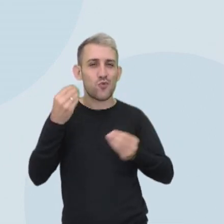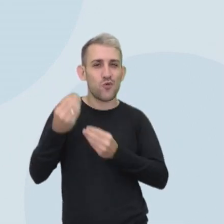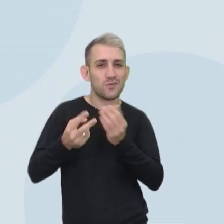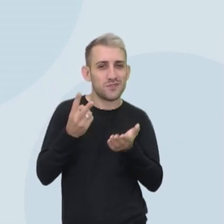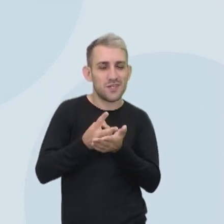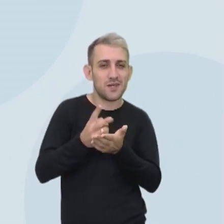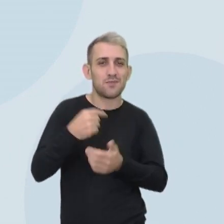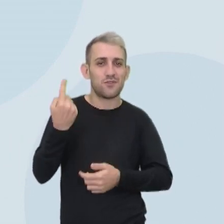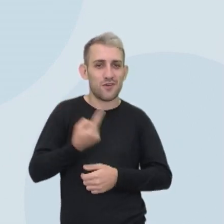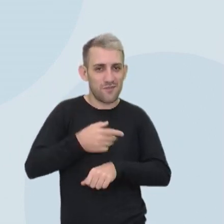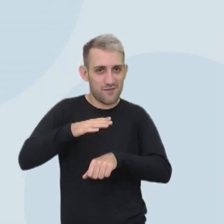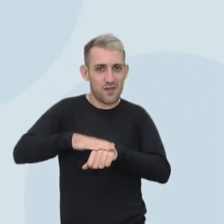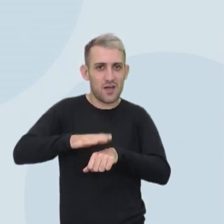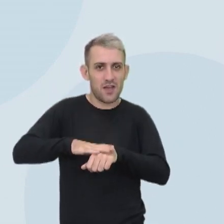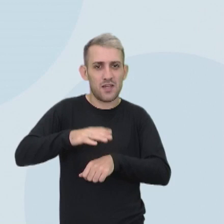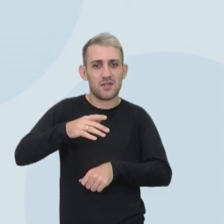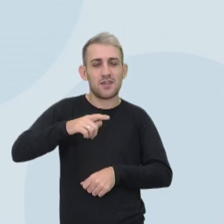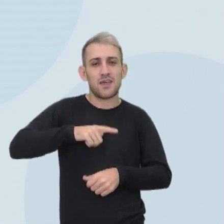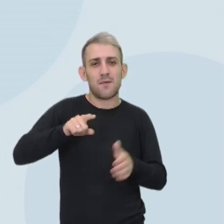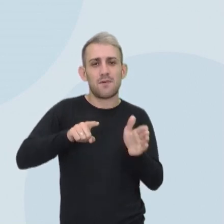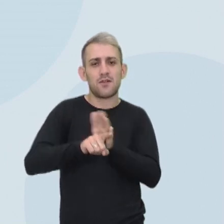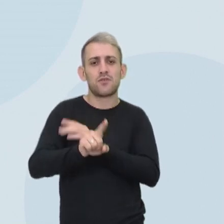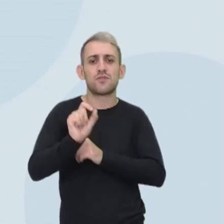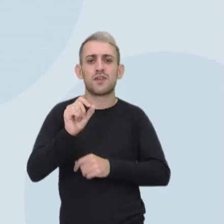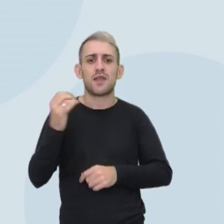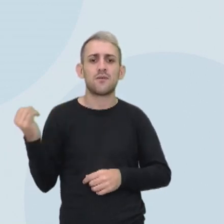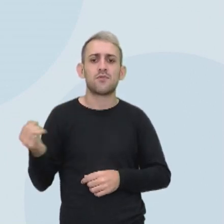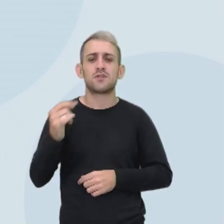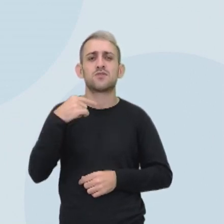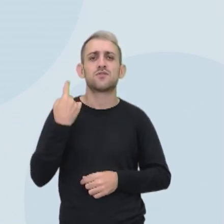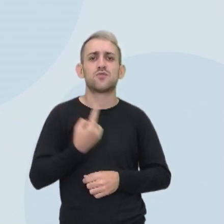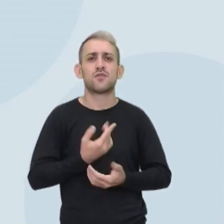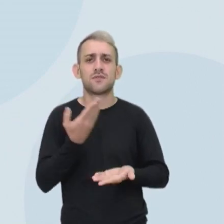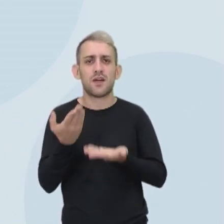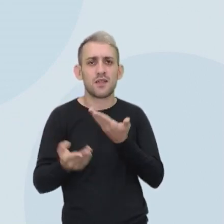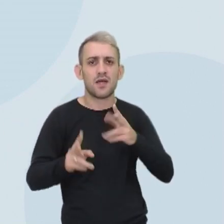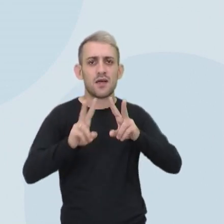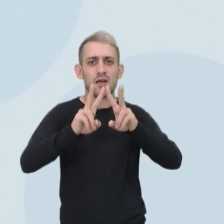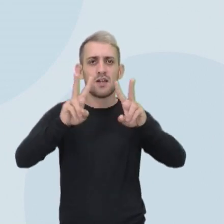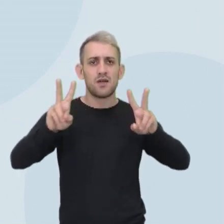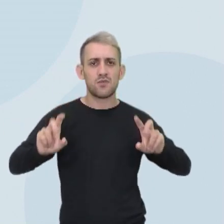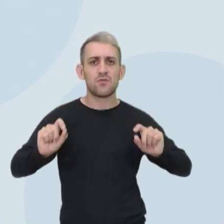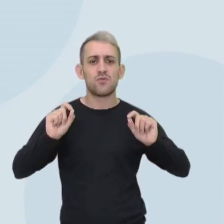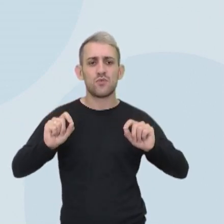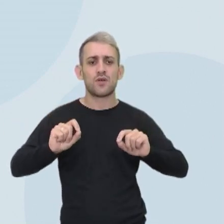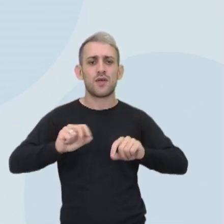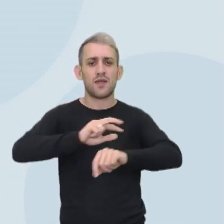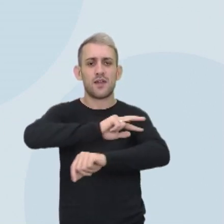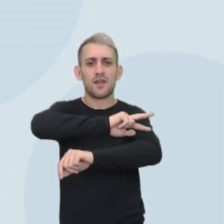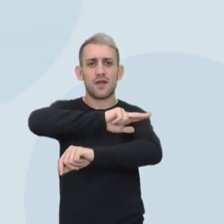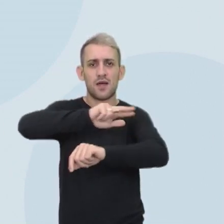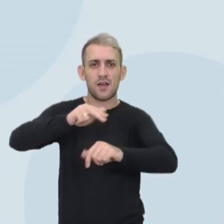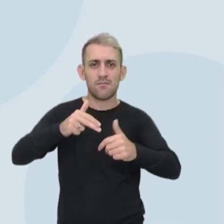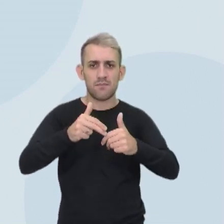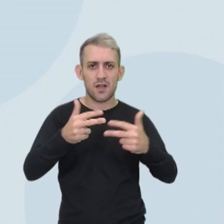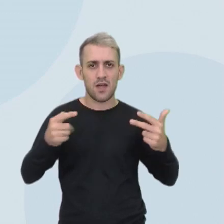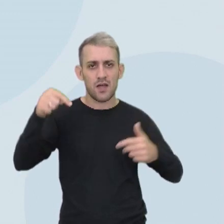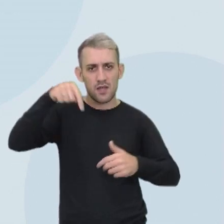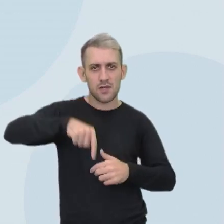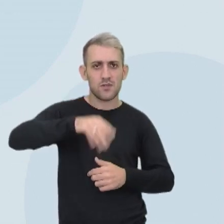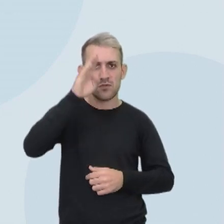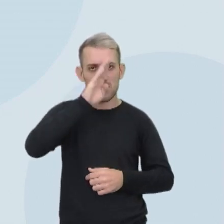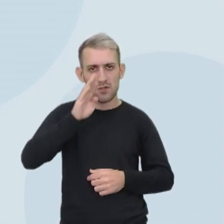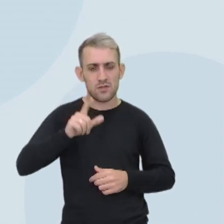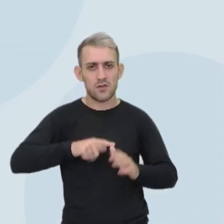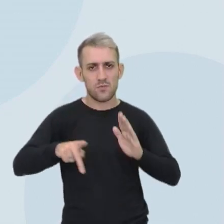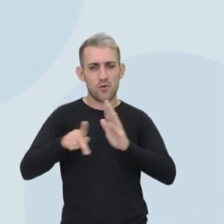gente costuma fazer. Então, questionamento 1. É importante tratarmos de assuntos referentes a questões étnico-raciais no Brasil? O